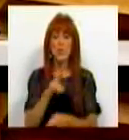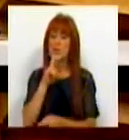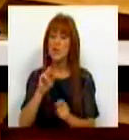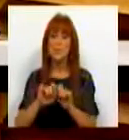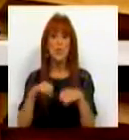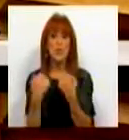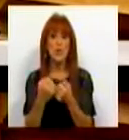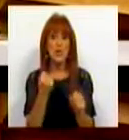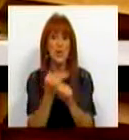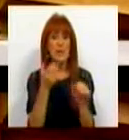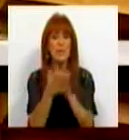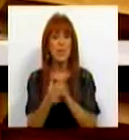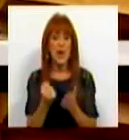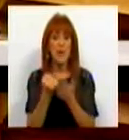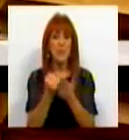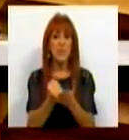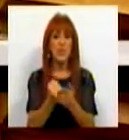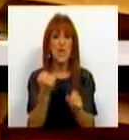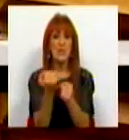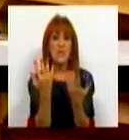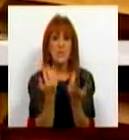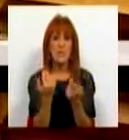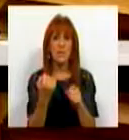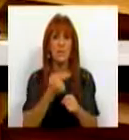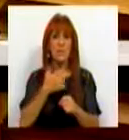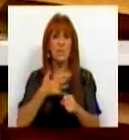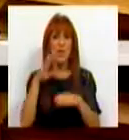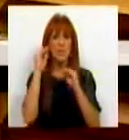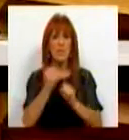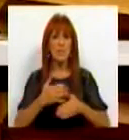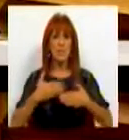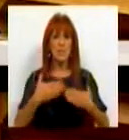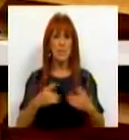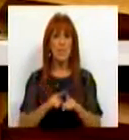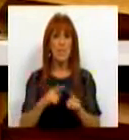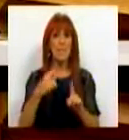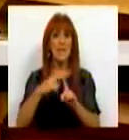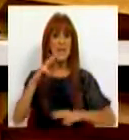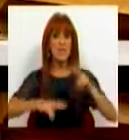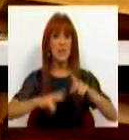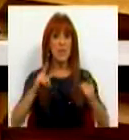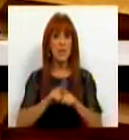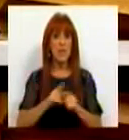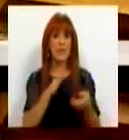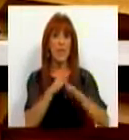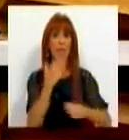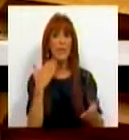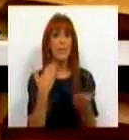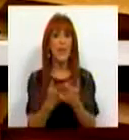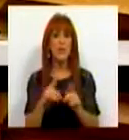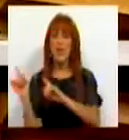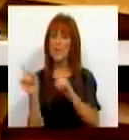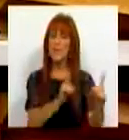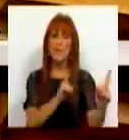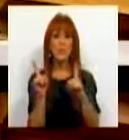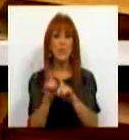sociais, emprego e apoio às entidades empregadoras, formação profissional, benefícios fiscais, acessibilidades,